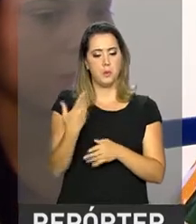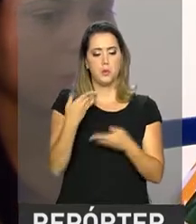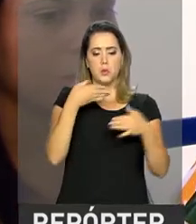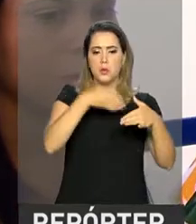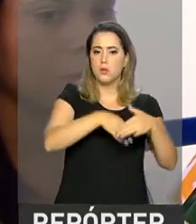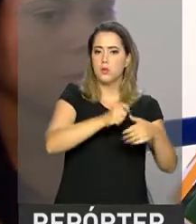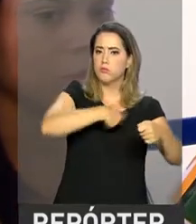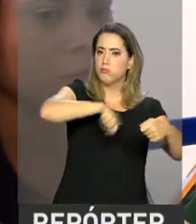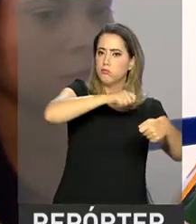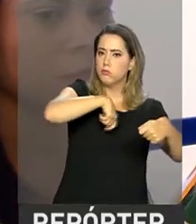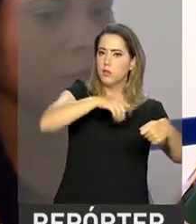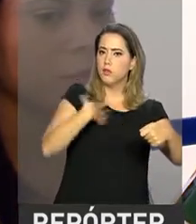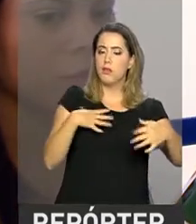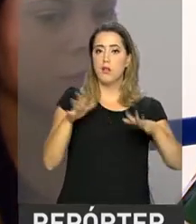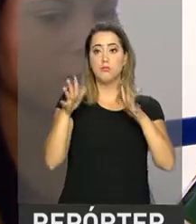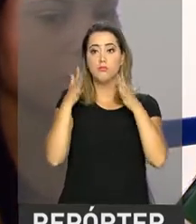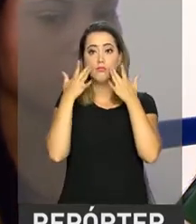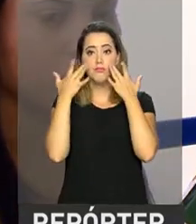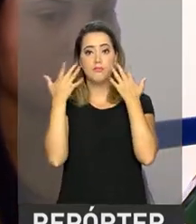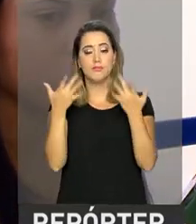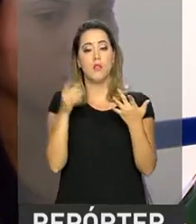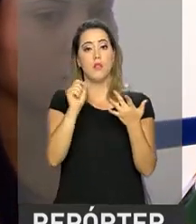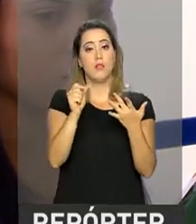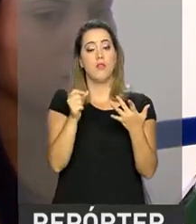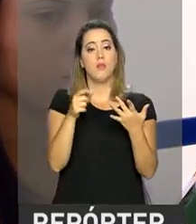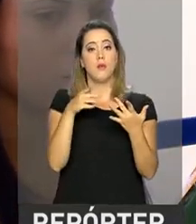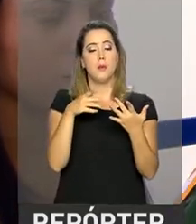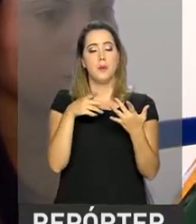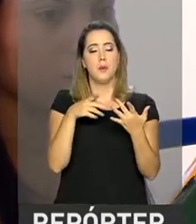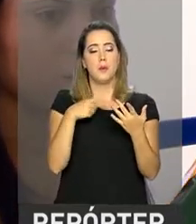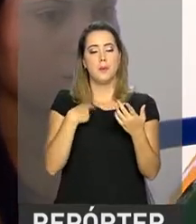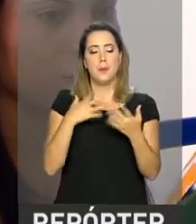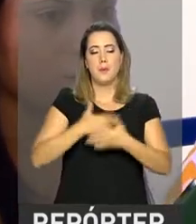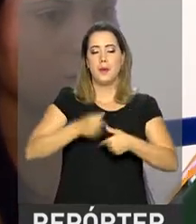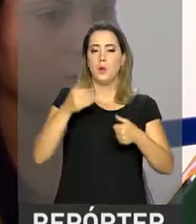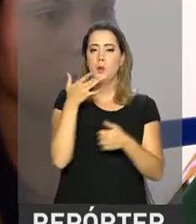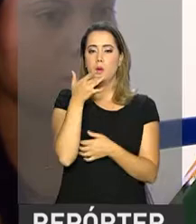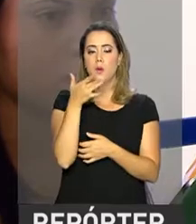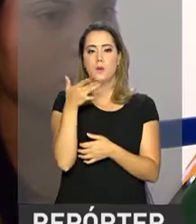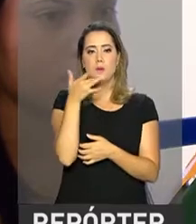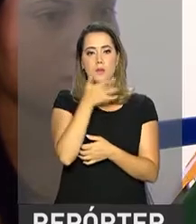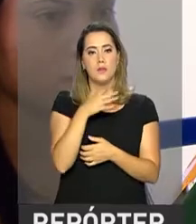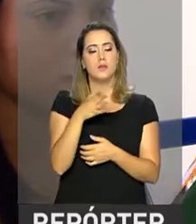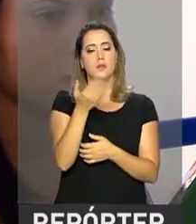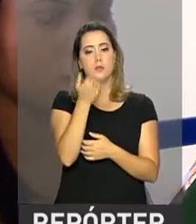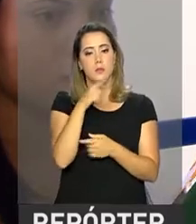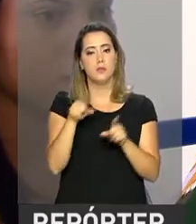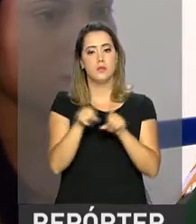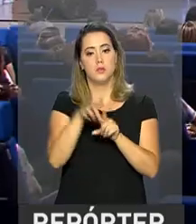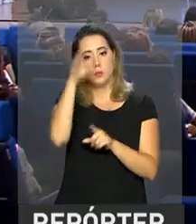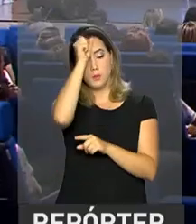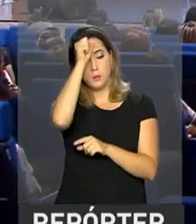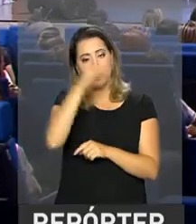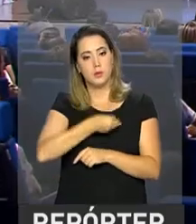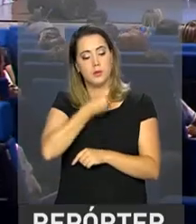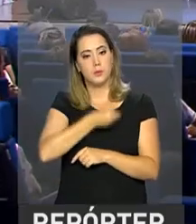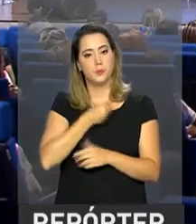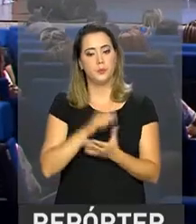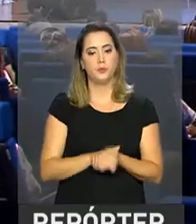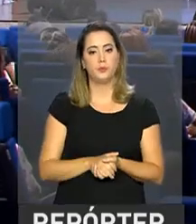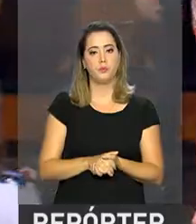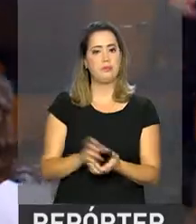da cozinha, para encantar os alunos e tornar a alimentação uma forma também de aprendizagem para a vida. Tensão